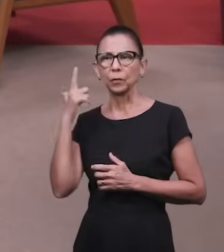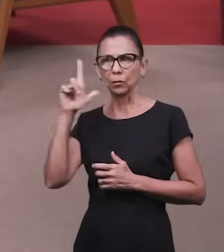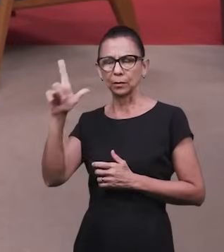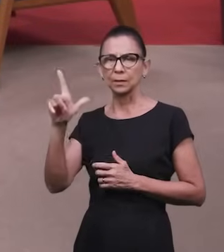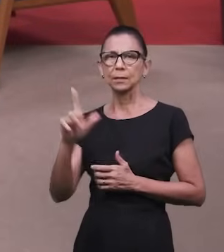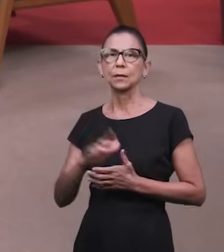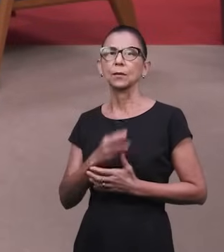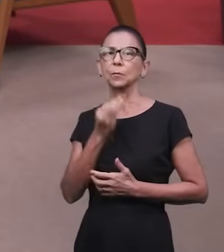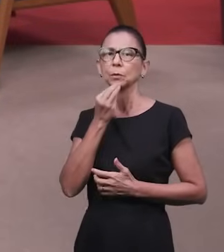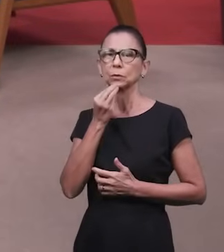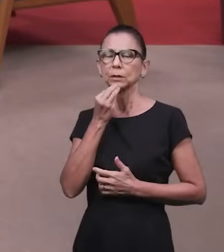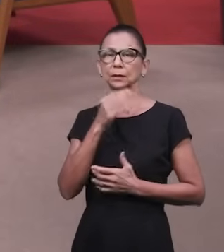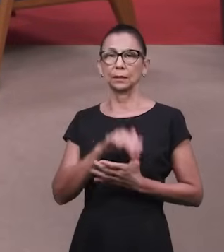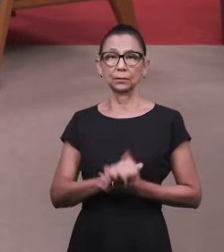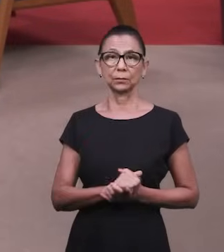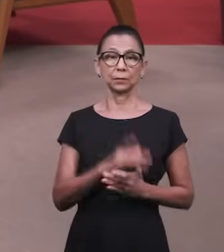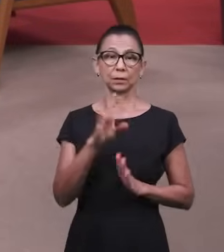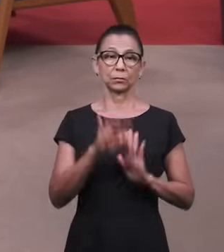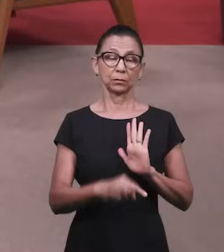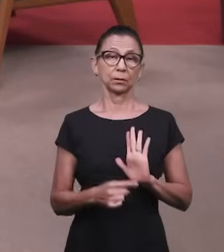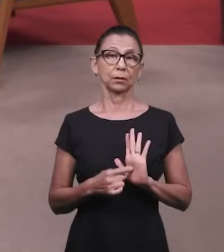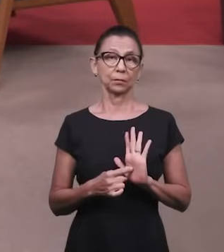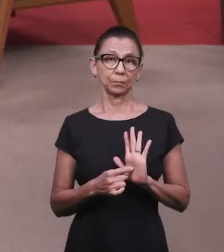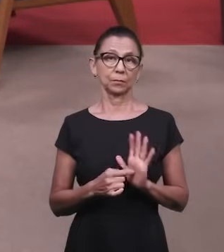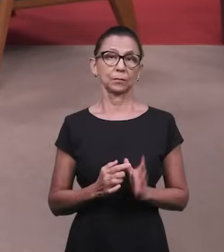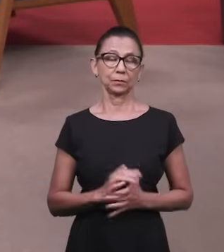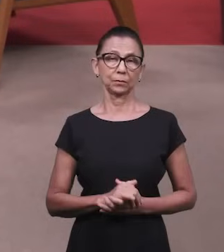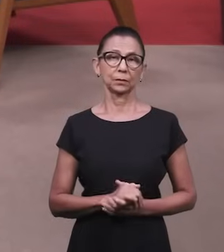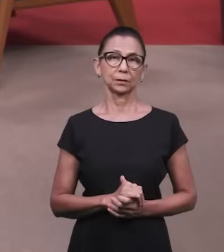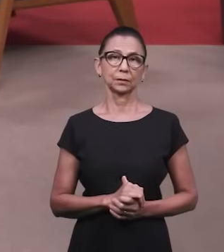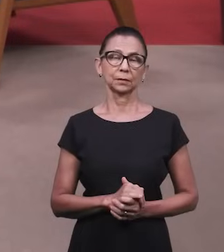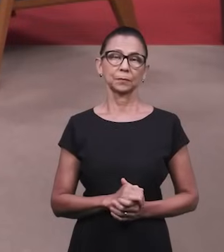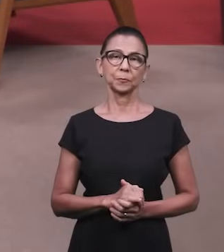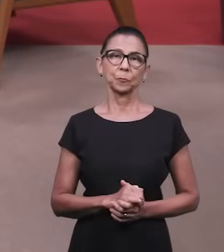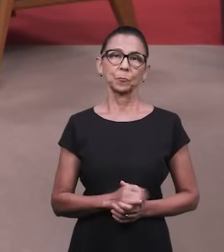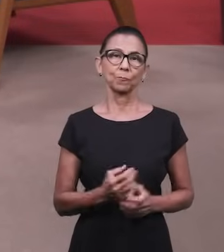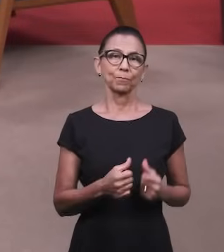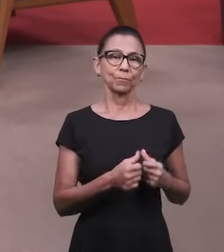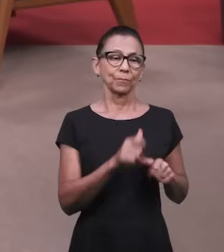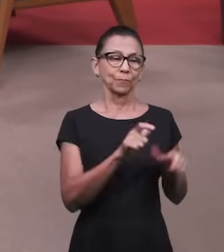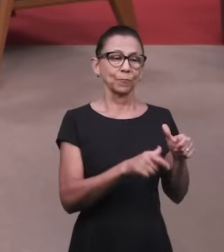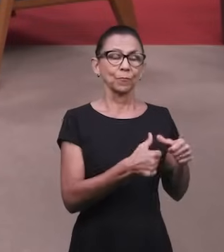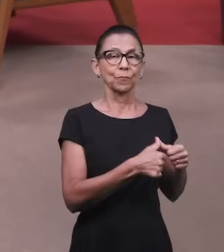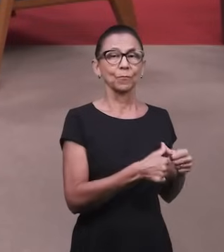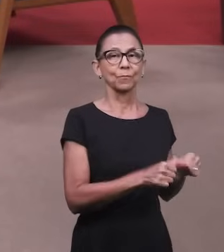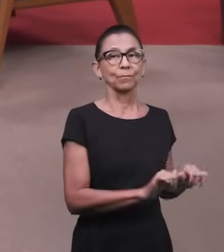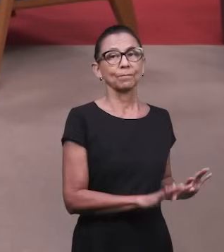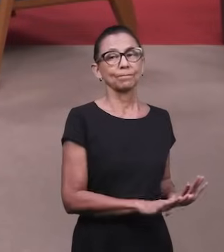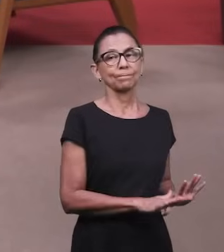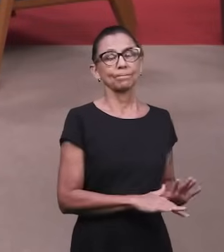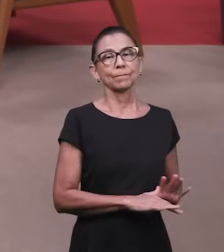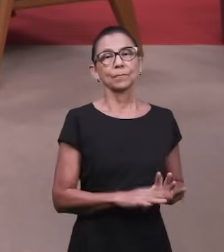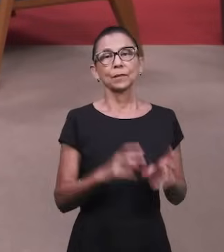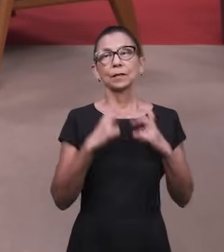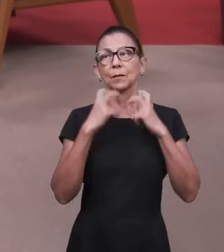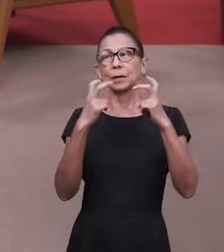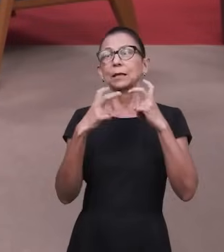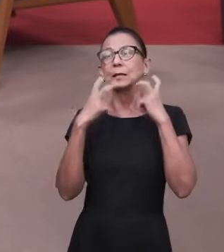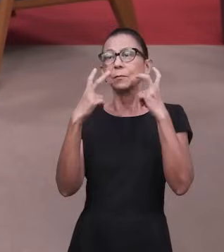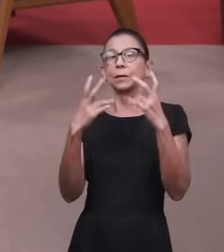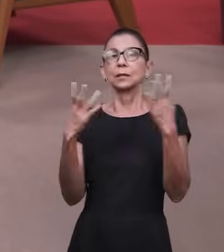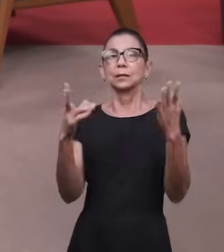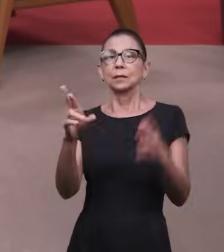que aqui aqueles que ficarem não vão mais encontrar. Porque essa profecia é exatamente do momento a igreja subiu, a